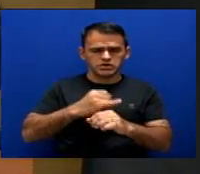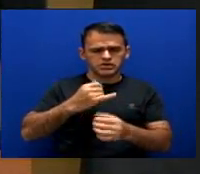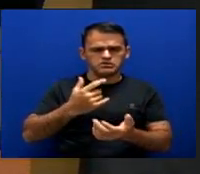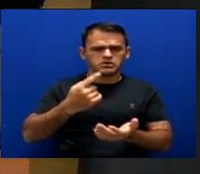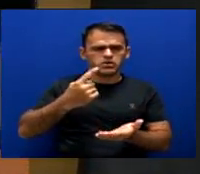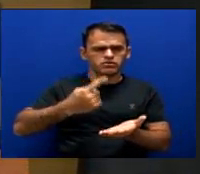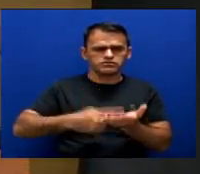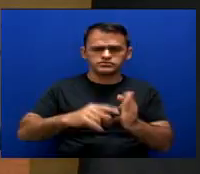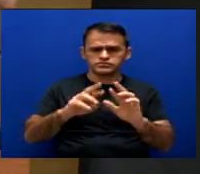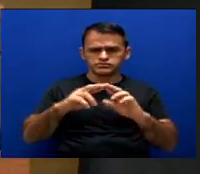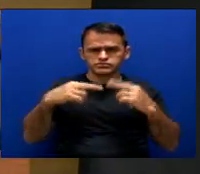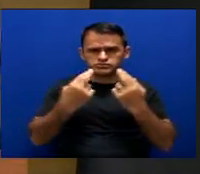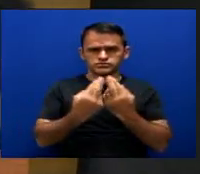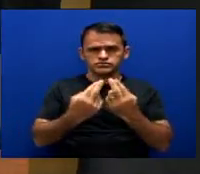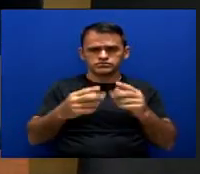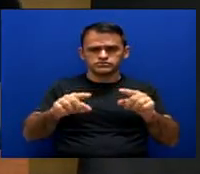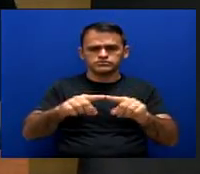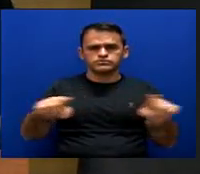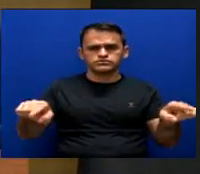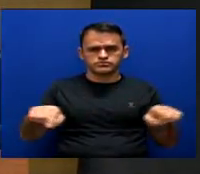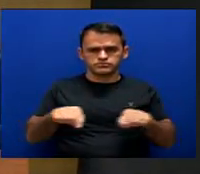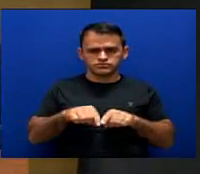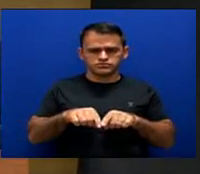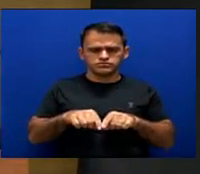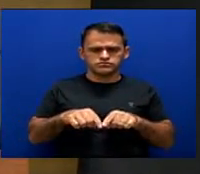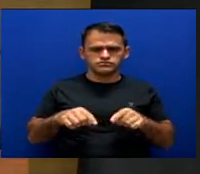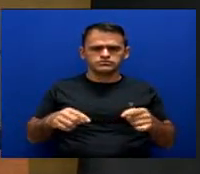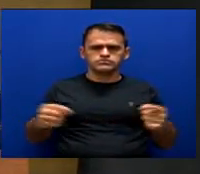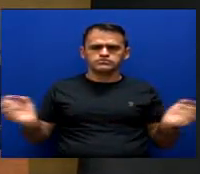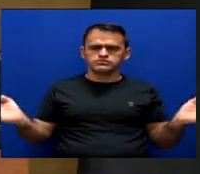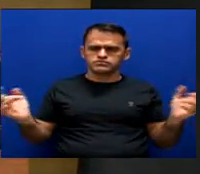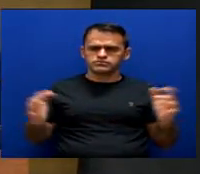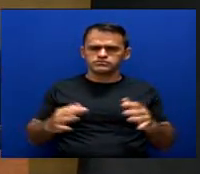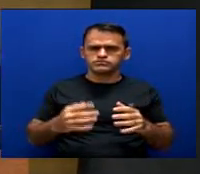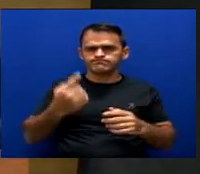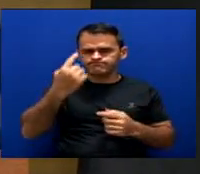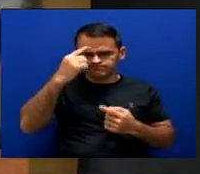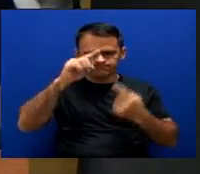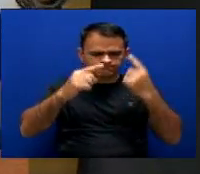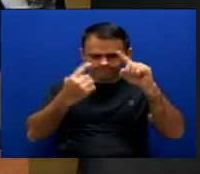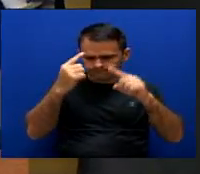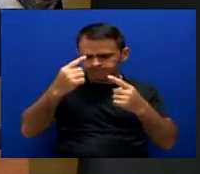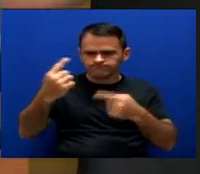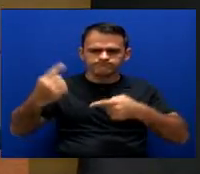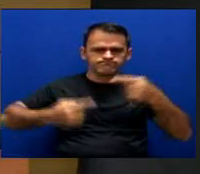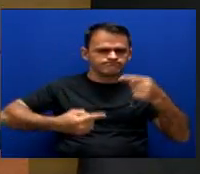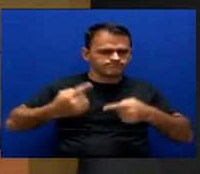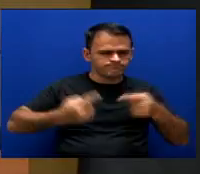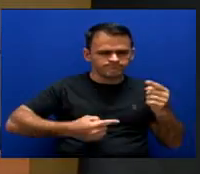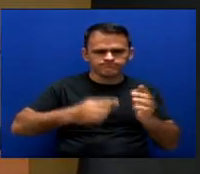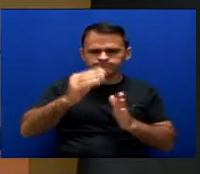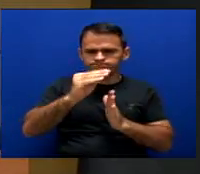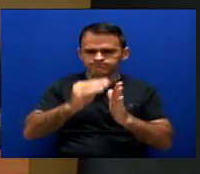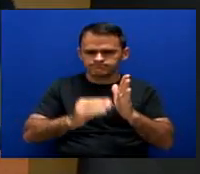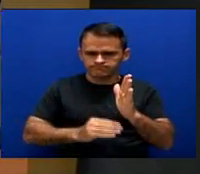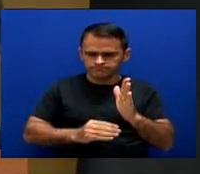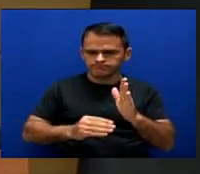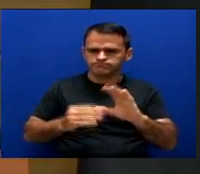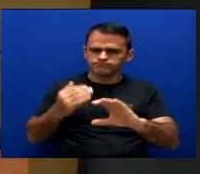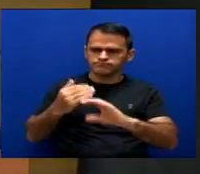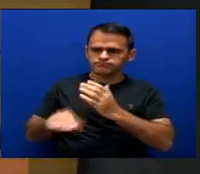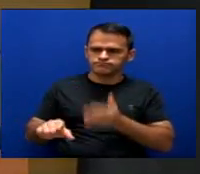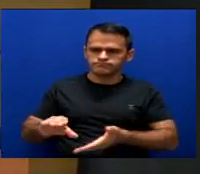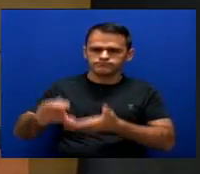audiência na sala de reuniões da câmara que a gente possa de de debater essas idéias para que vocês possam estar levando para este concelho tá bom